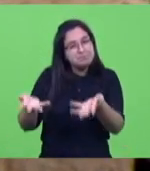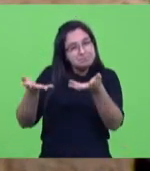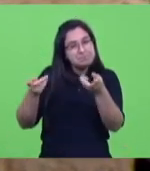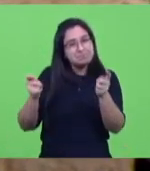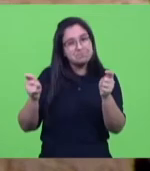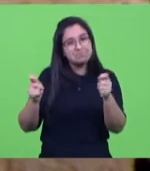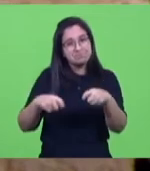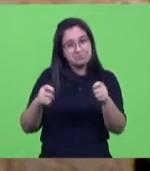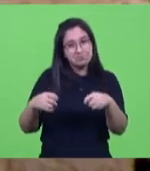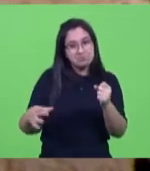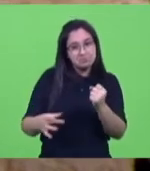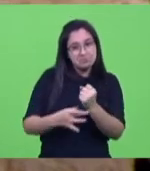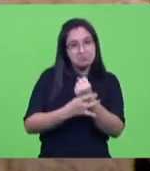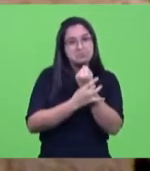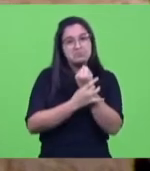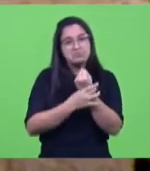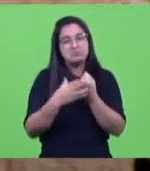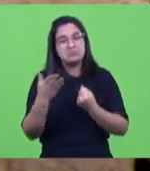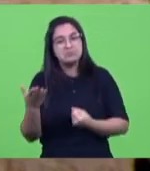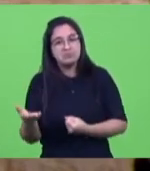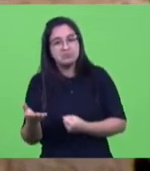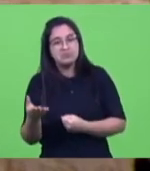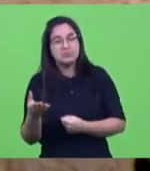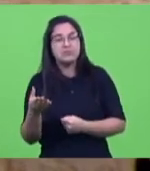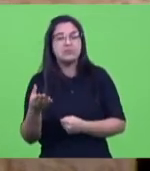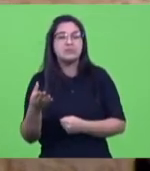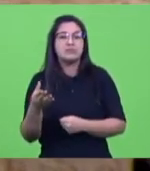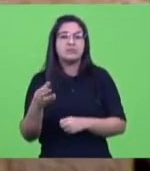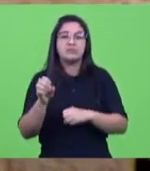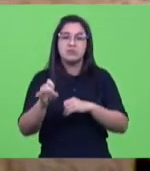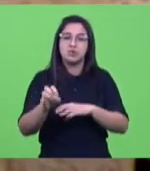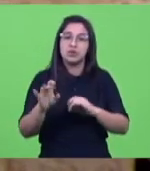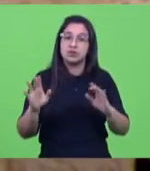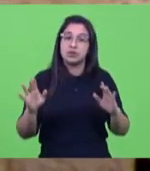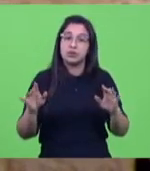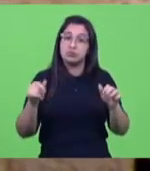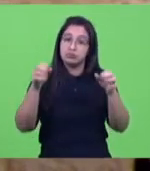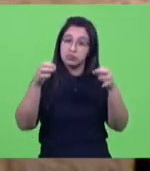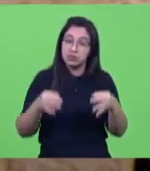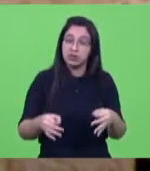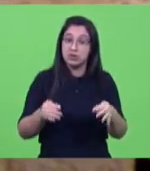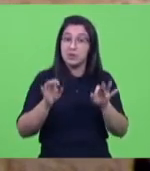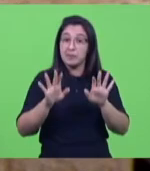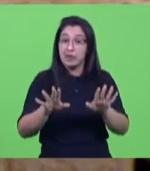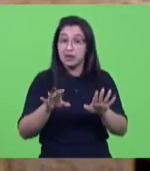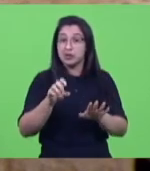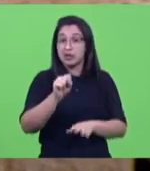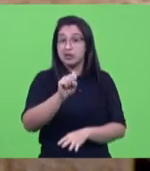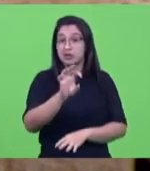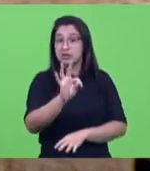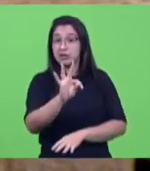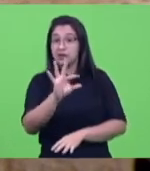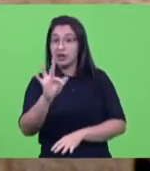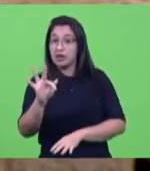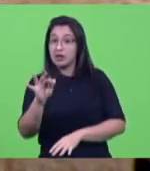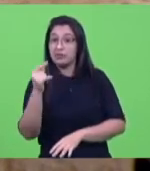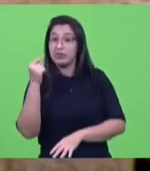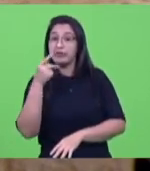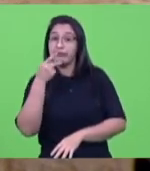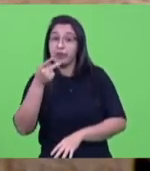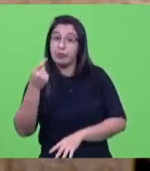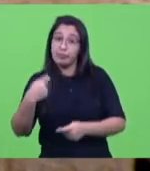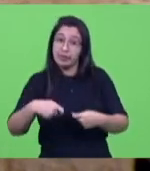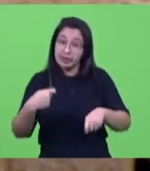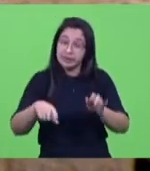o maior garantidor da educação adequada para as crianças. Mas, bem, o STF decidiu que precisa de uma lei, então nós temos que fazer uma